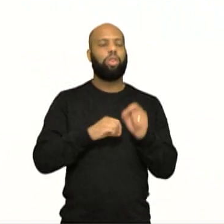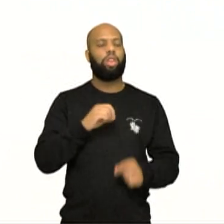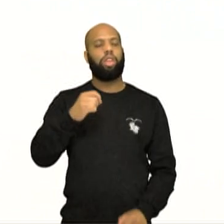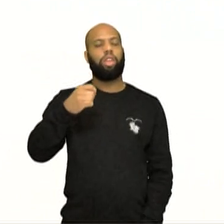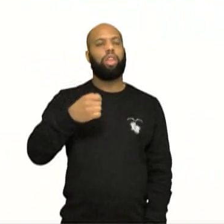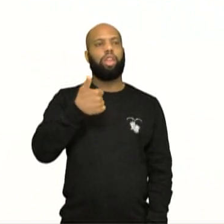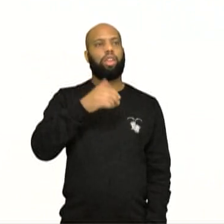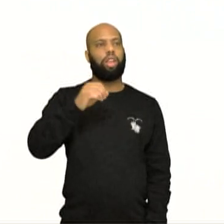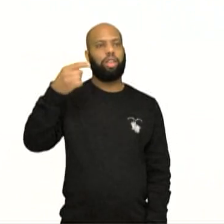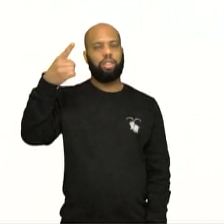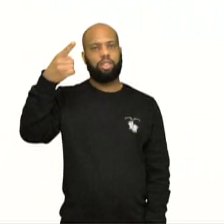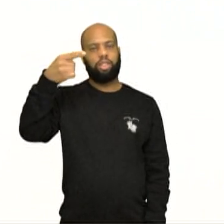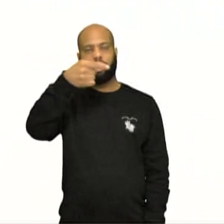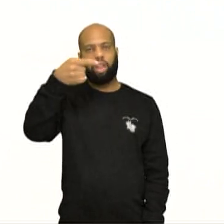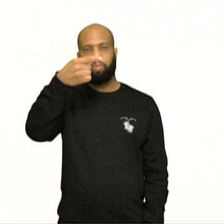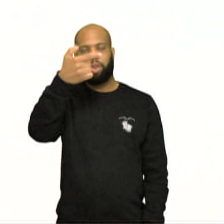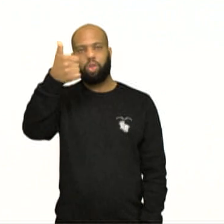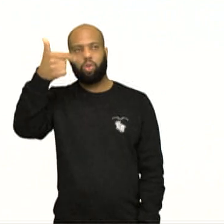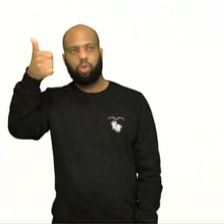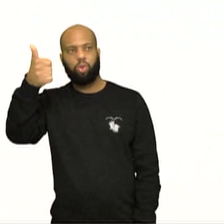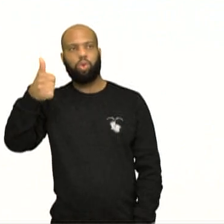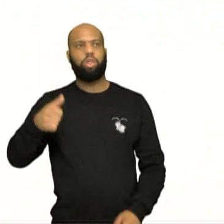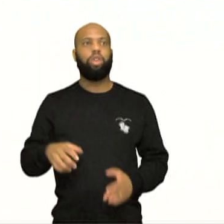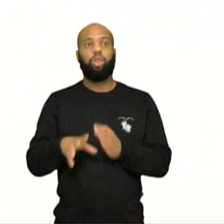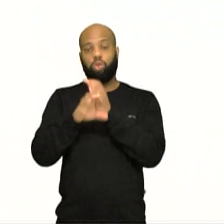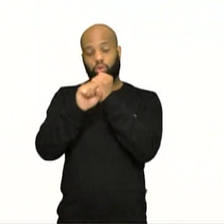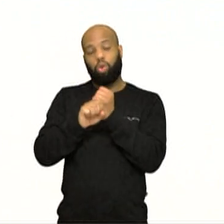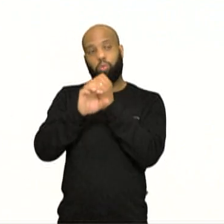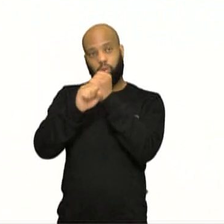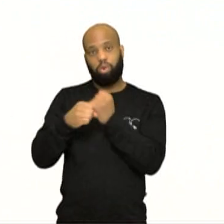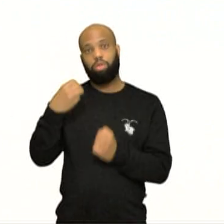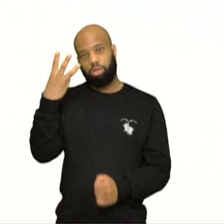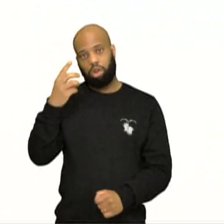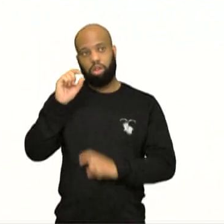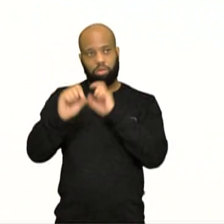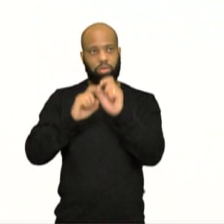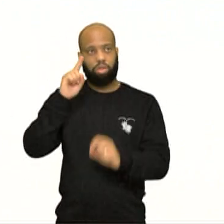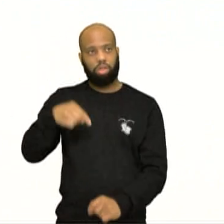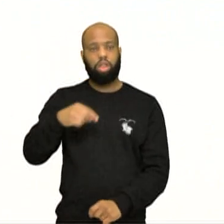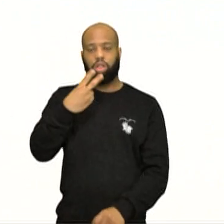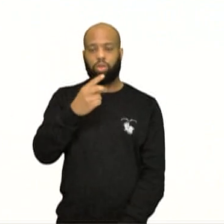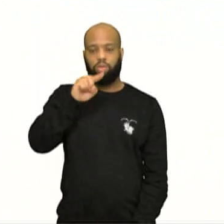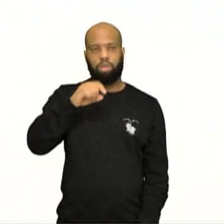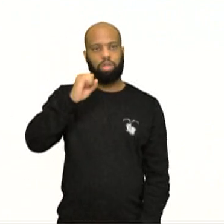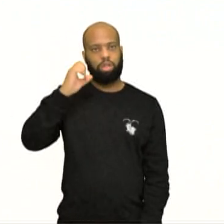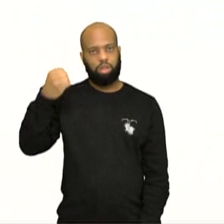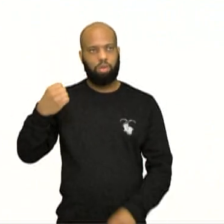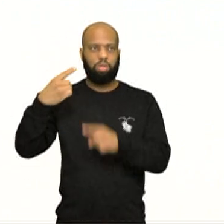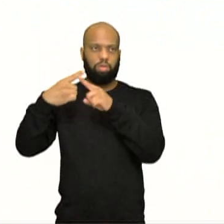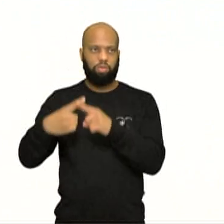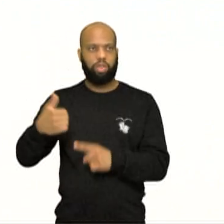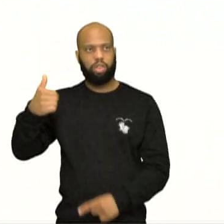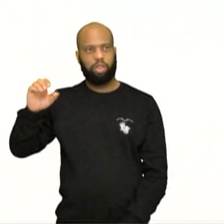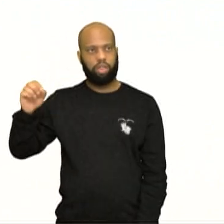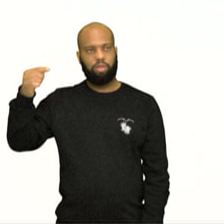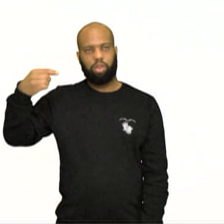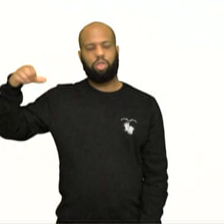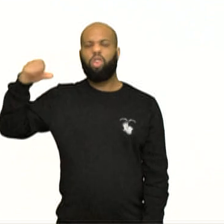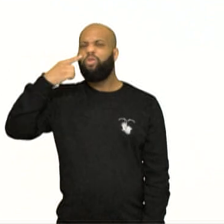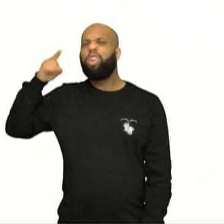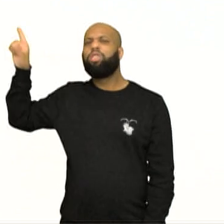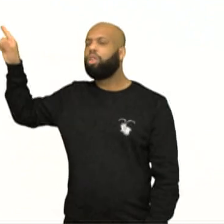12, repete a base, soma os expoentes, vai dar 10 elevado a menos 9. Então vai ficar 2,88 vezes 10 elevado a menos 9